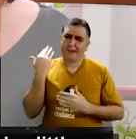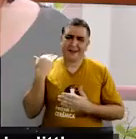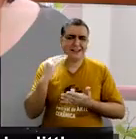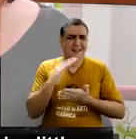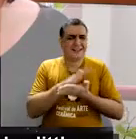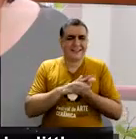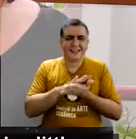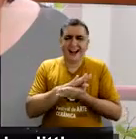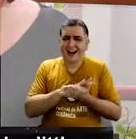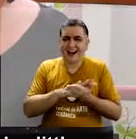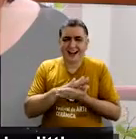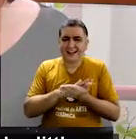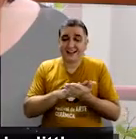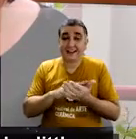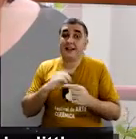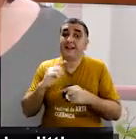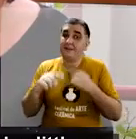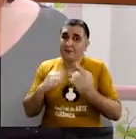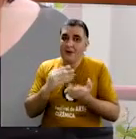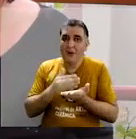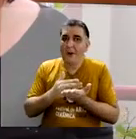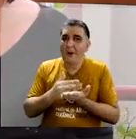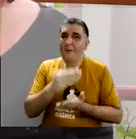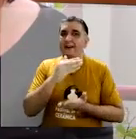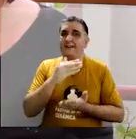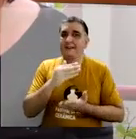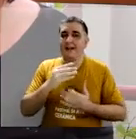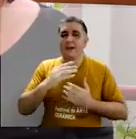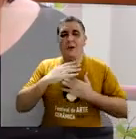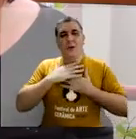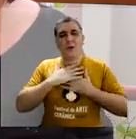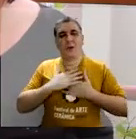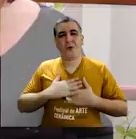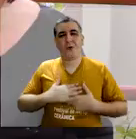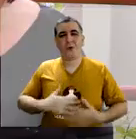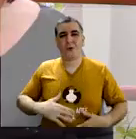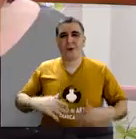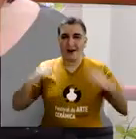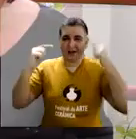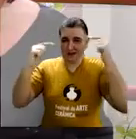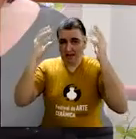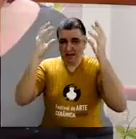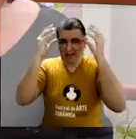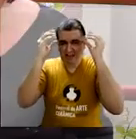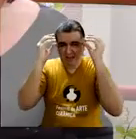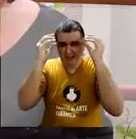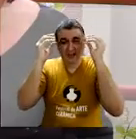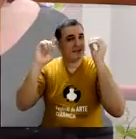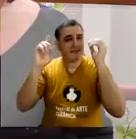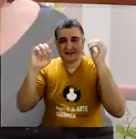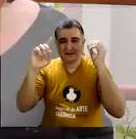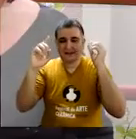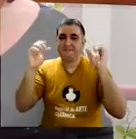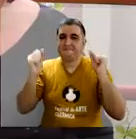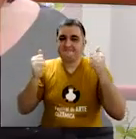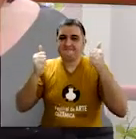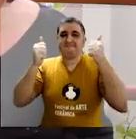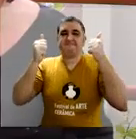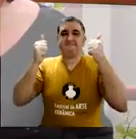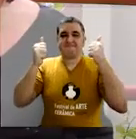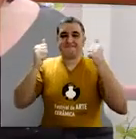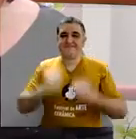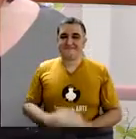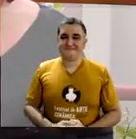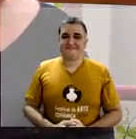tinha um conhecimento, né? Então foi realmente no momento que eu resolvi que eu precisava fazer alguma coisa